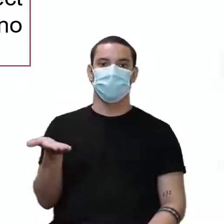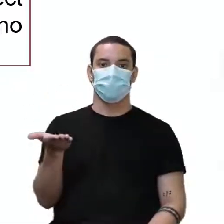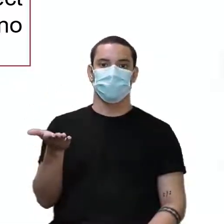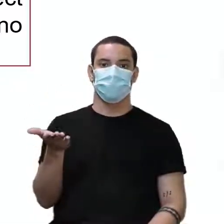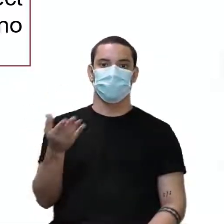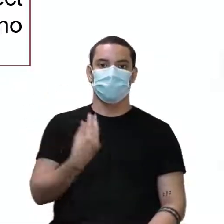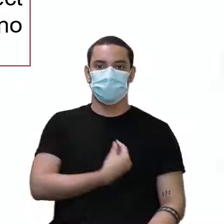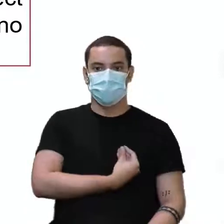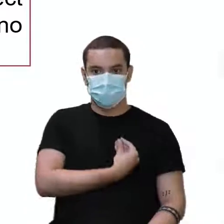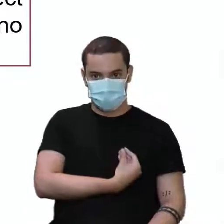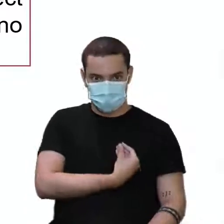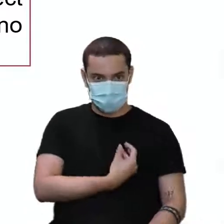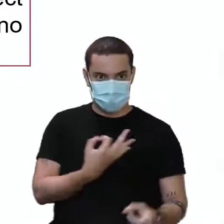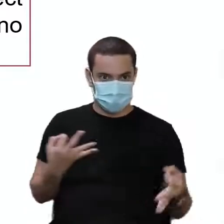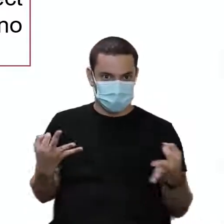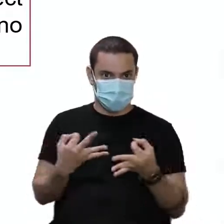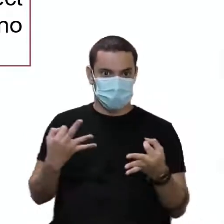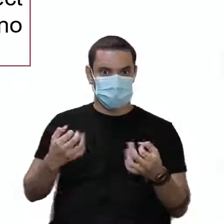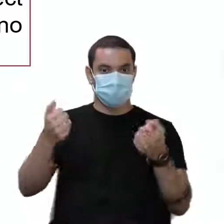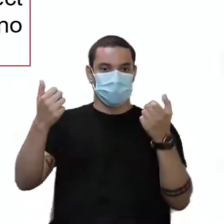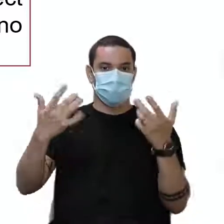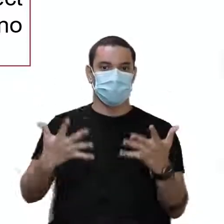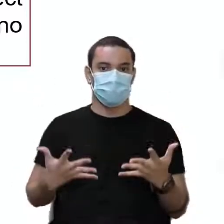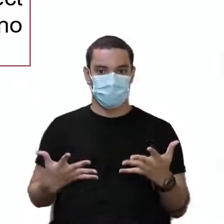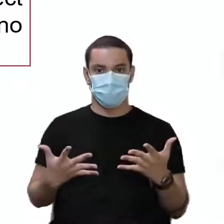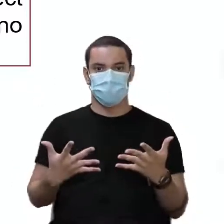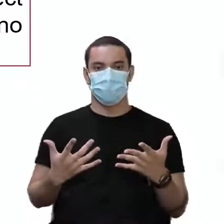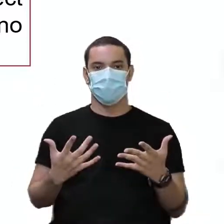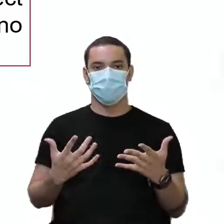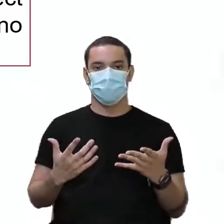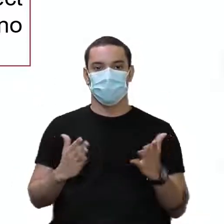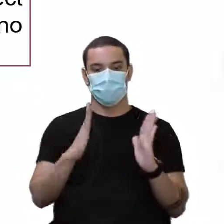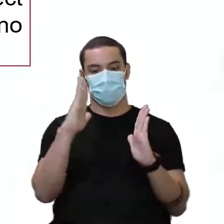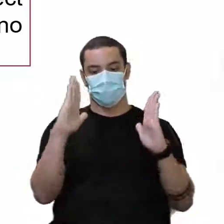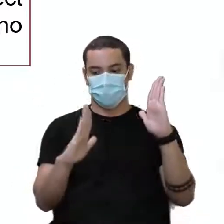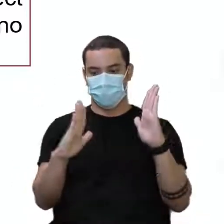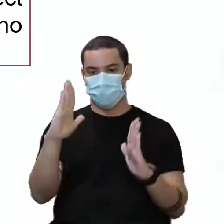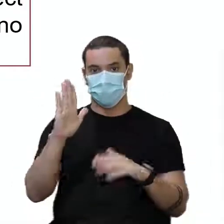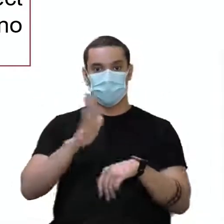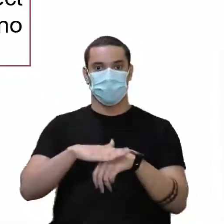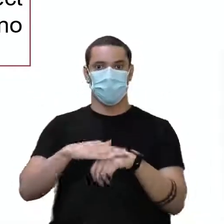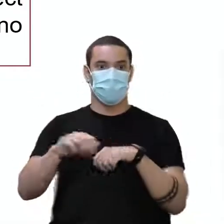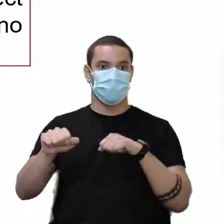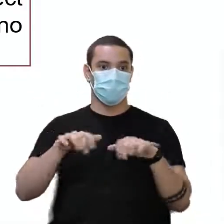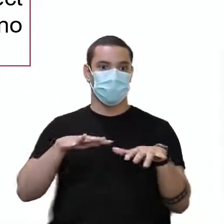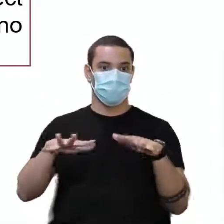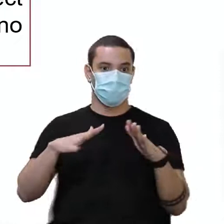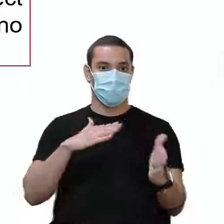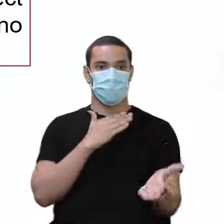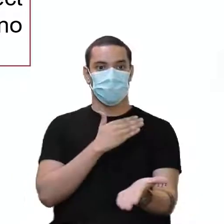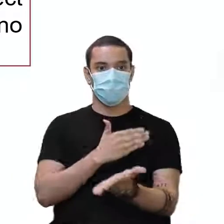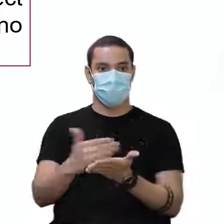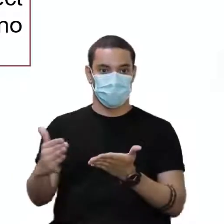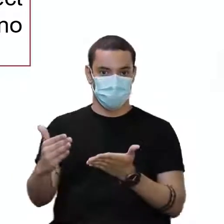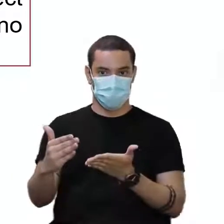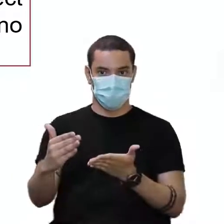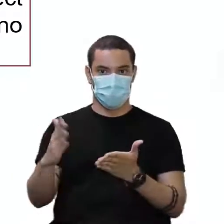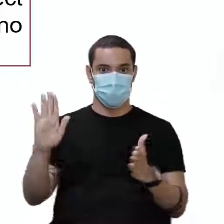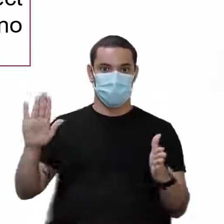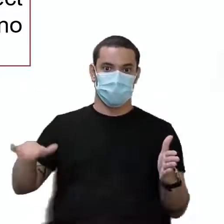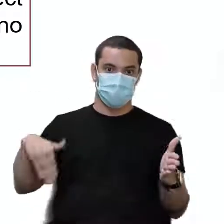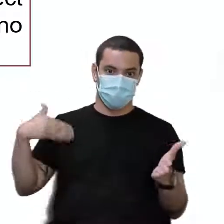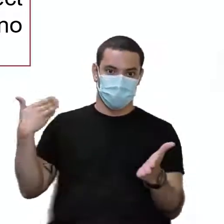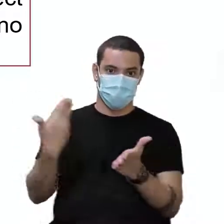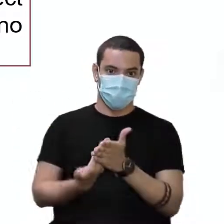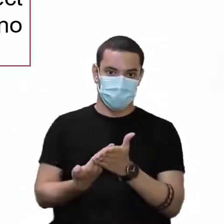frases no presente perfeito para indicar a duração de uma ação que começou e